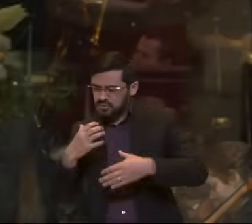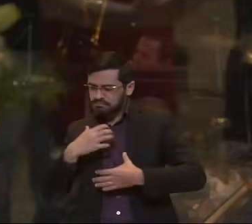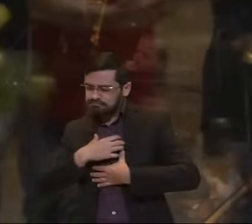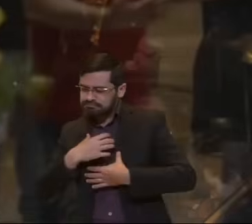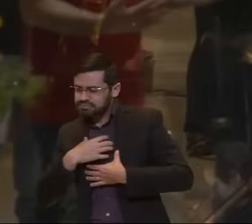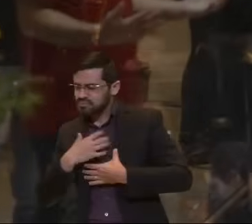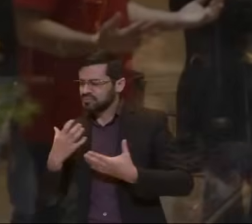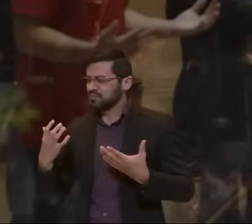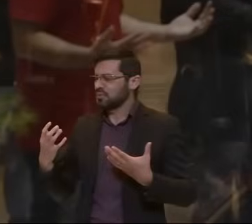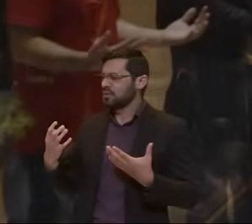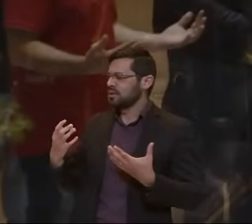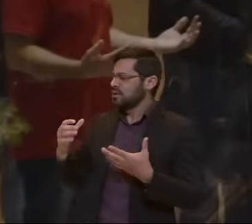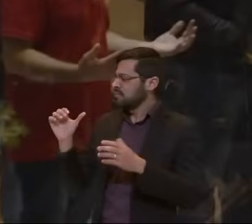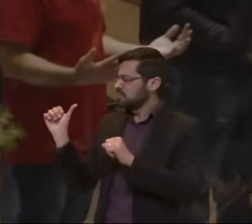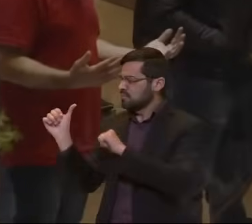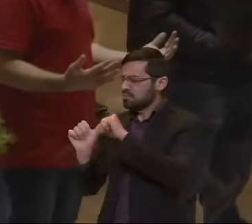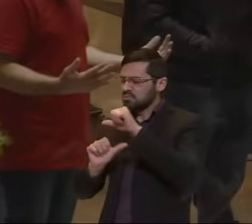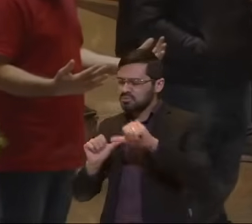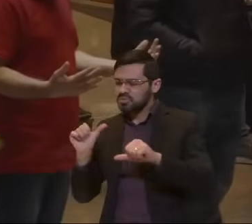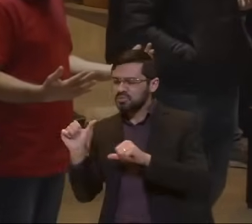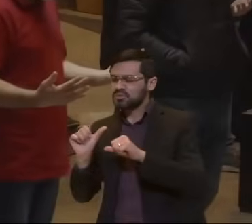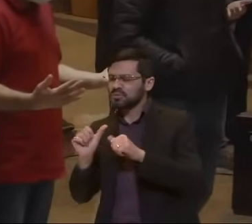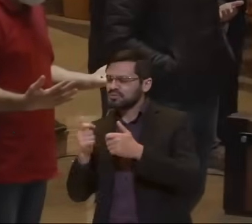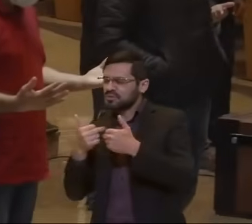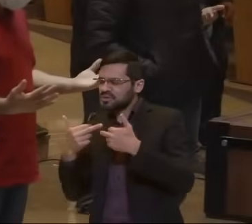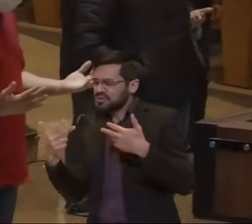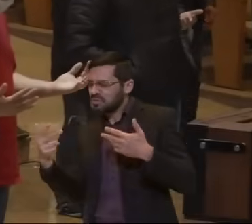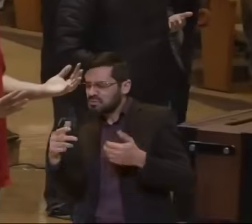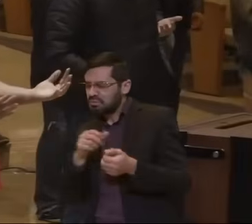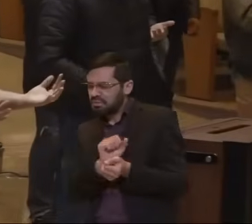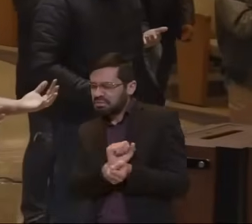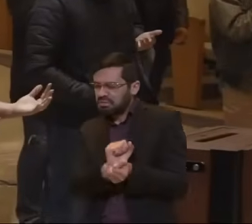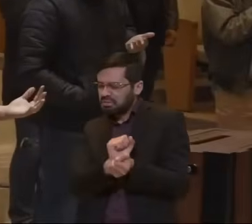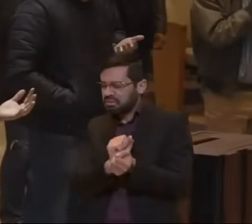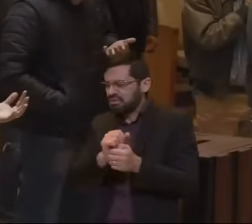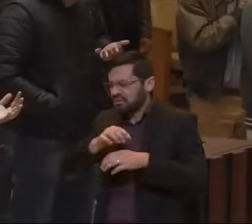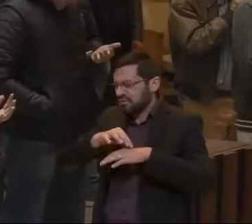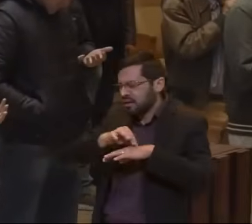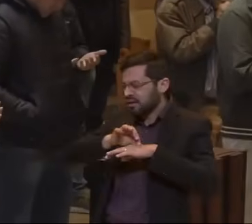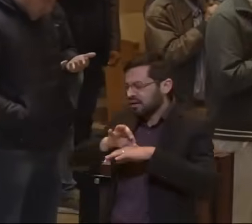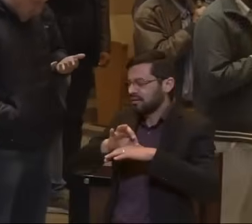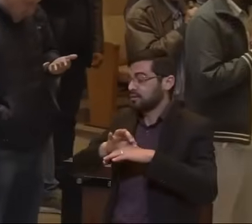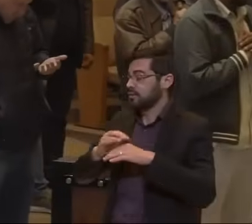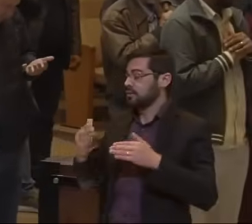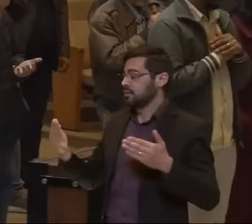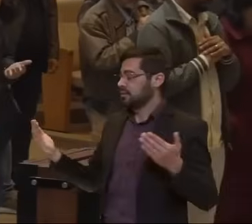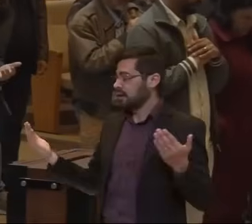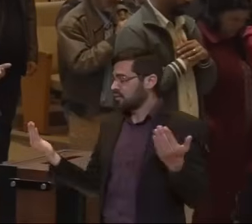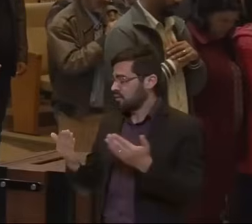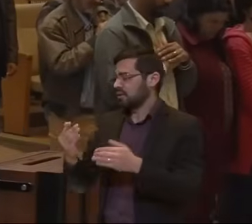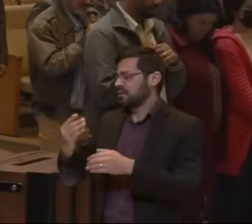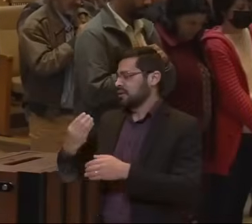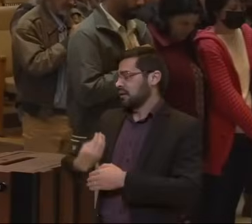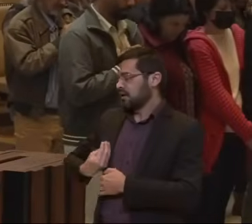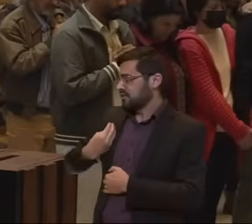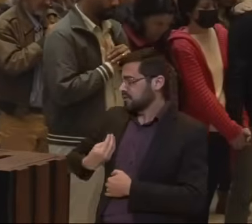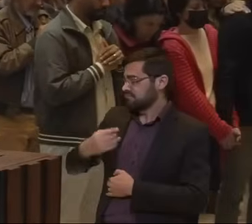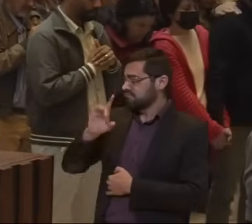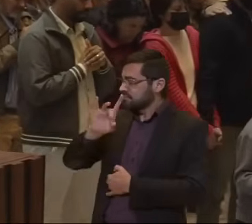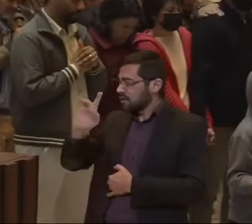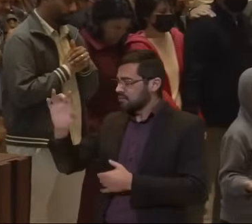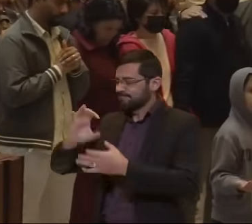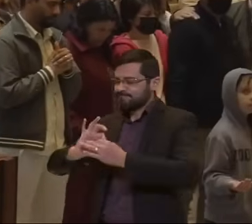mexer, Senhor, nas prisões da carne, Senhor, e que essas vidas sejam